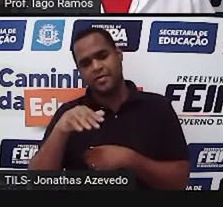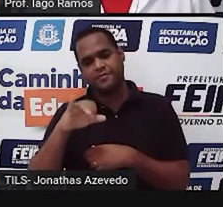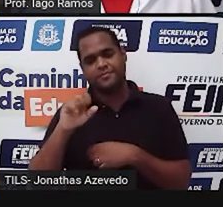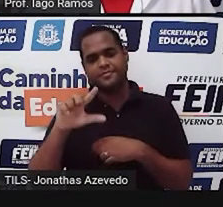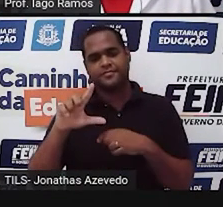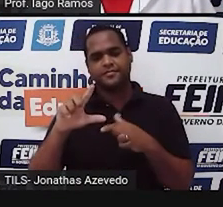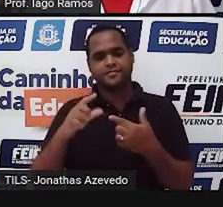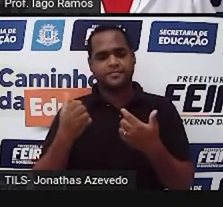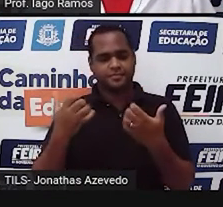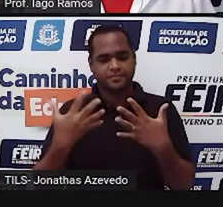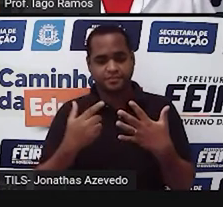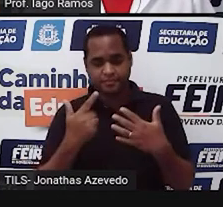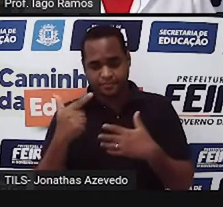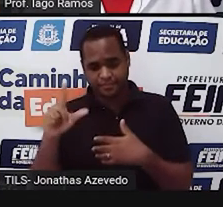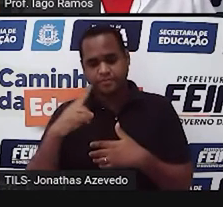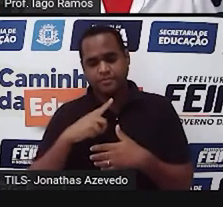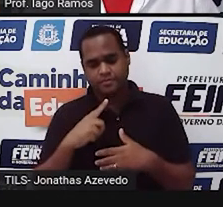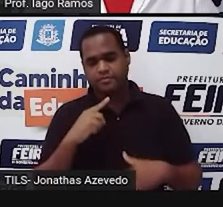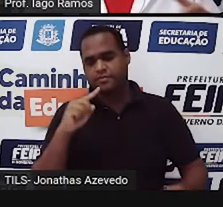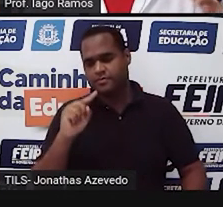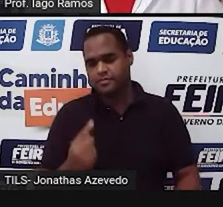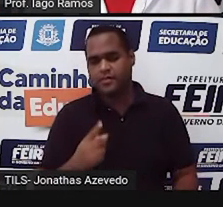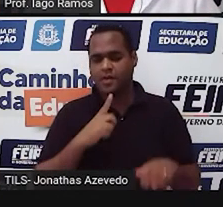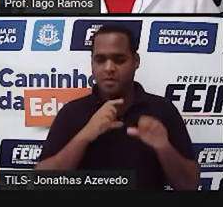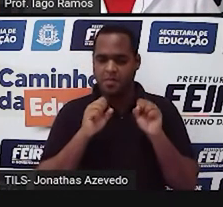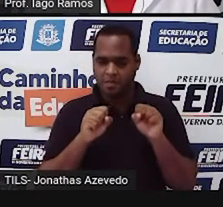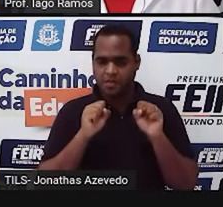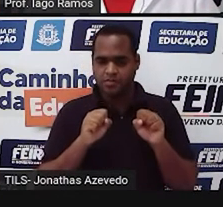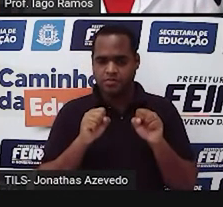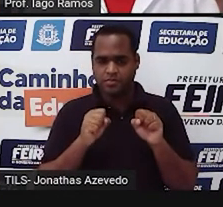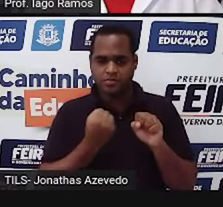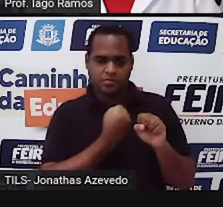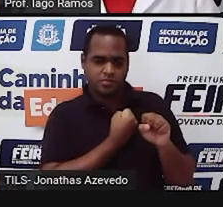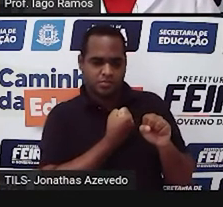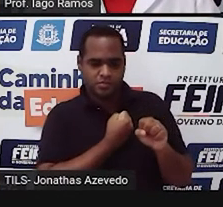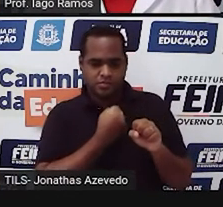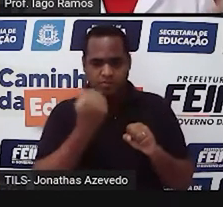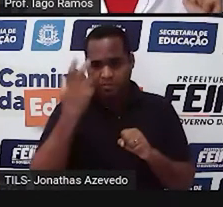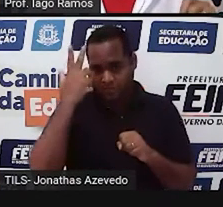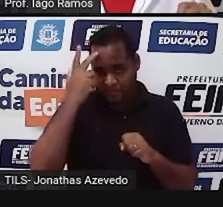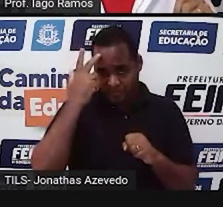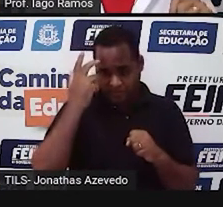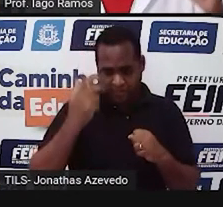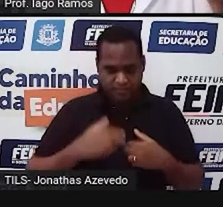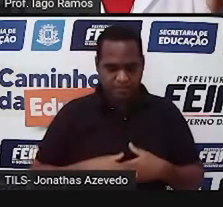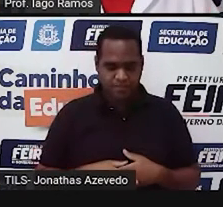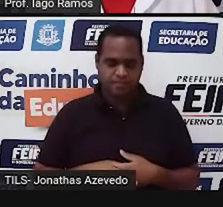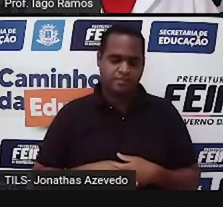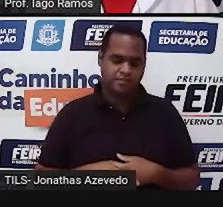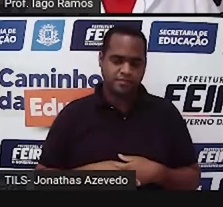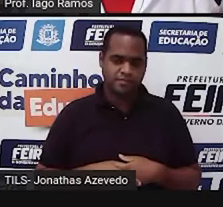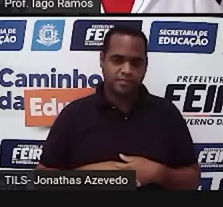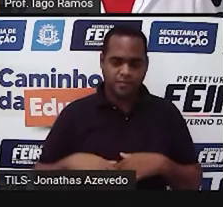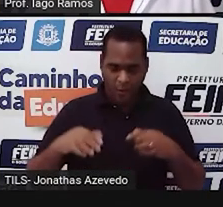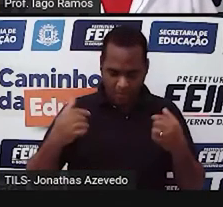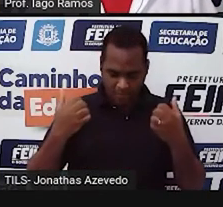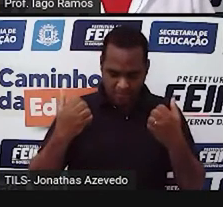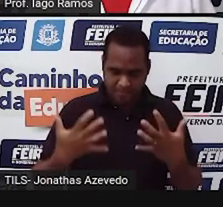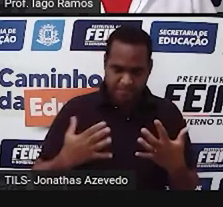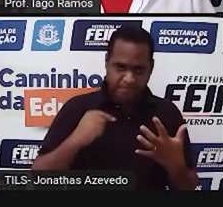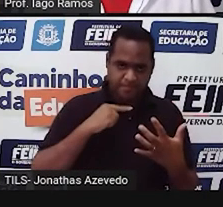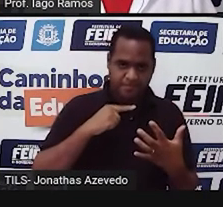uma fração pode gerar o número o número natural Olha só né